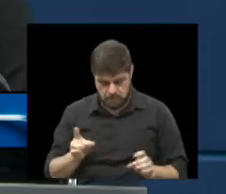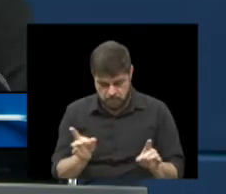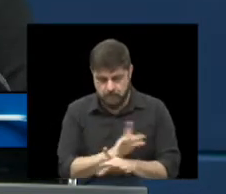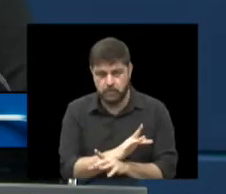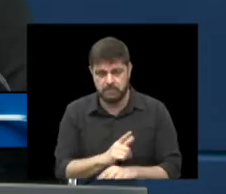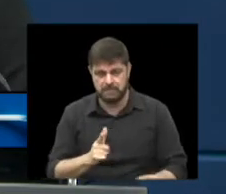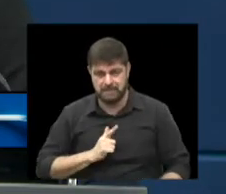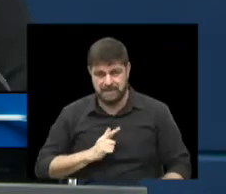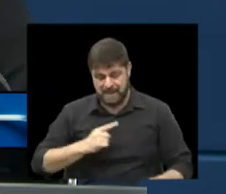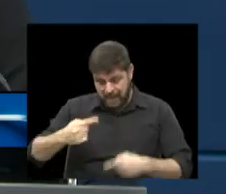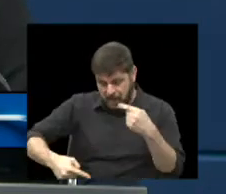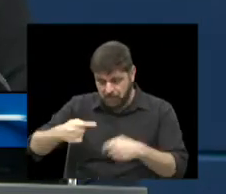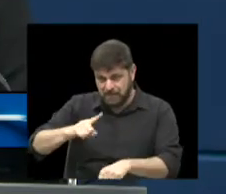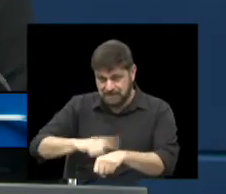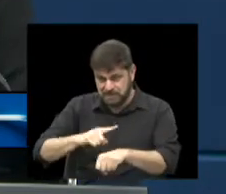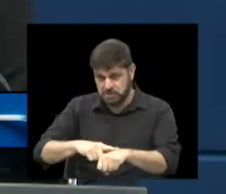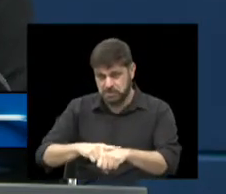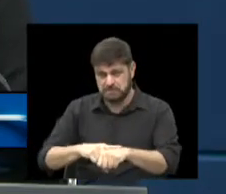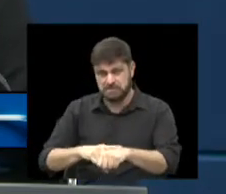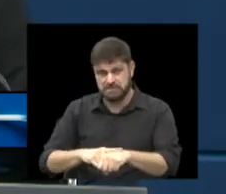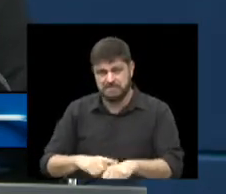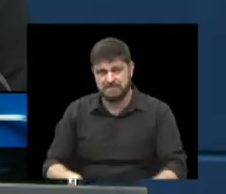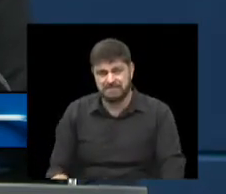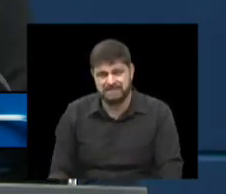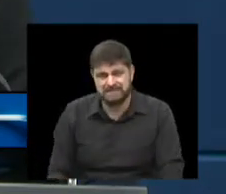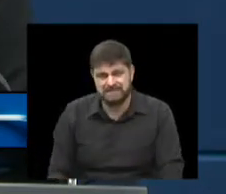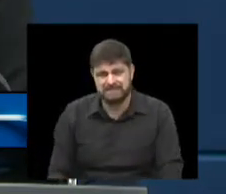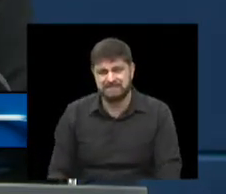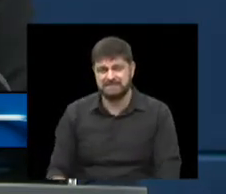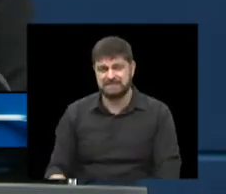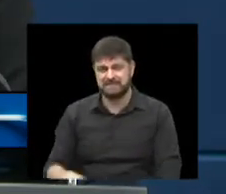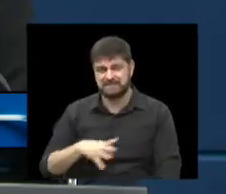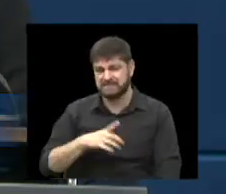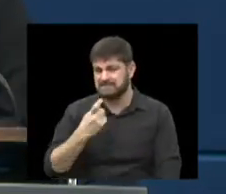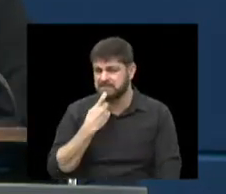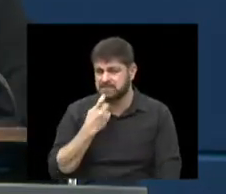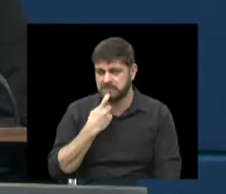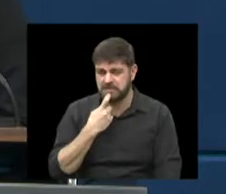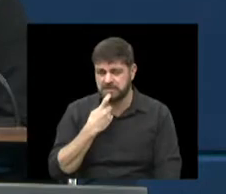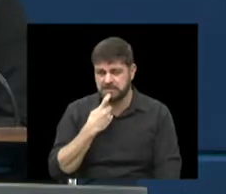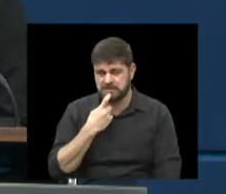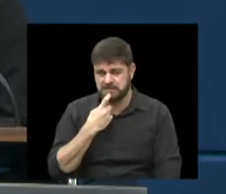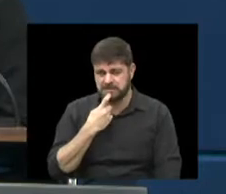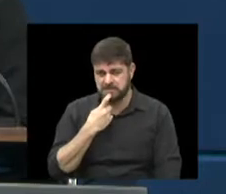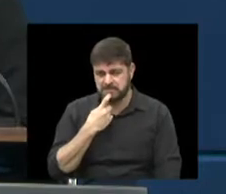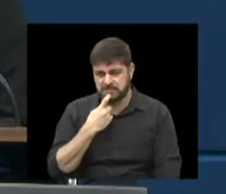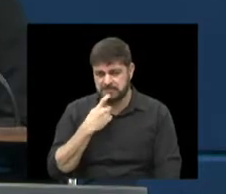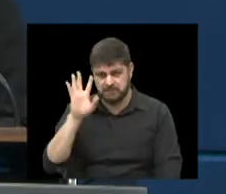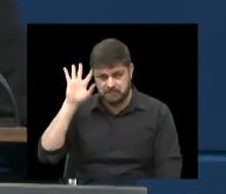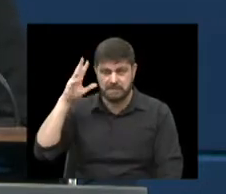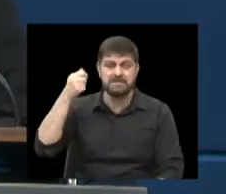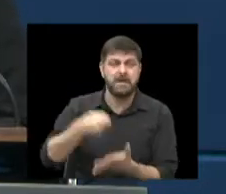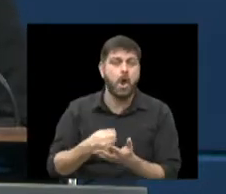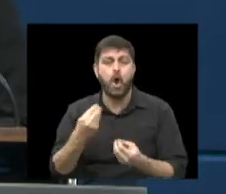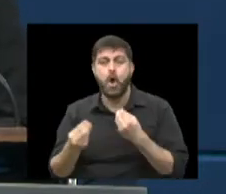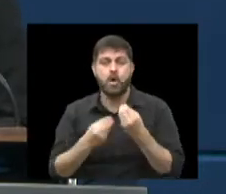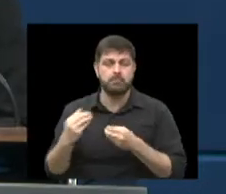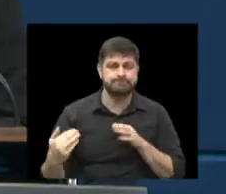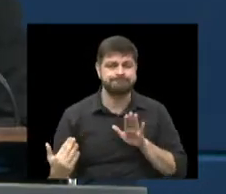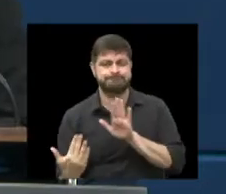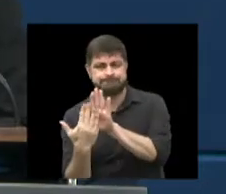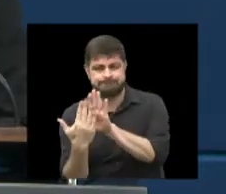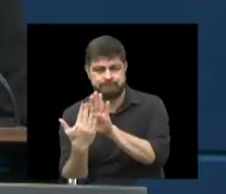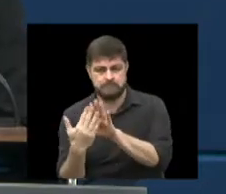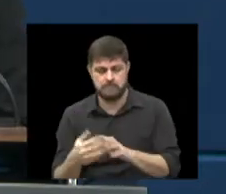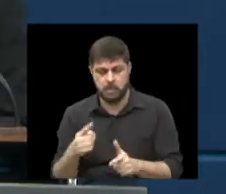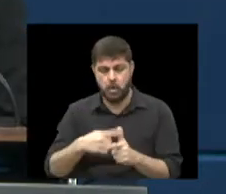gente discutir, debater, e que a cidade de Campinas, vereadora, só para terminar, e que a cidade de Campinas decida como enfrentar o processo